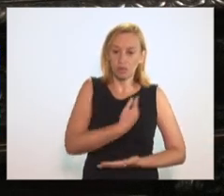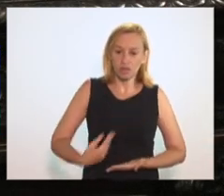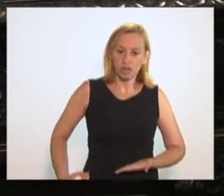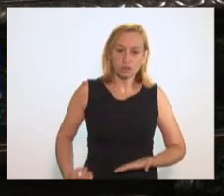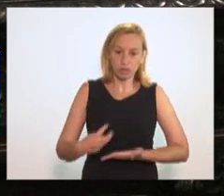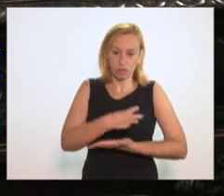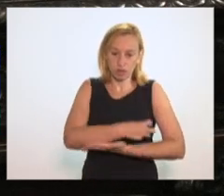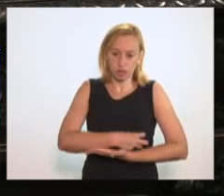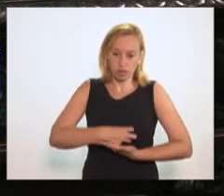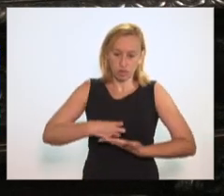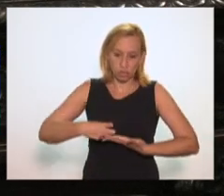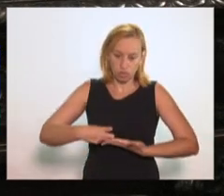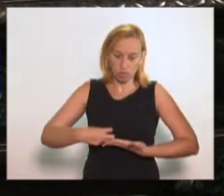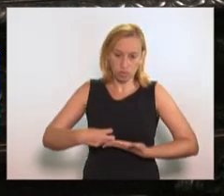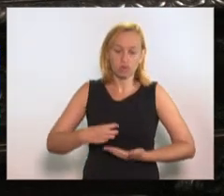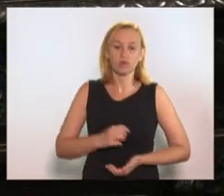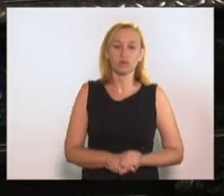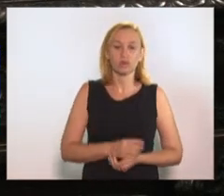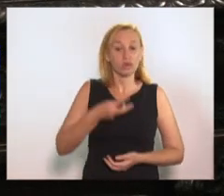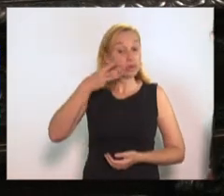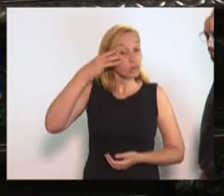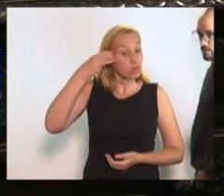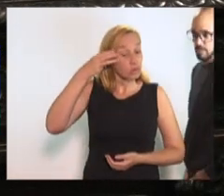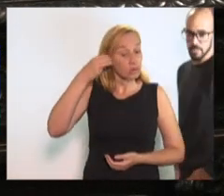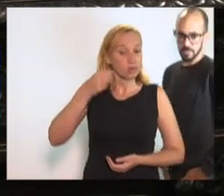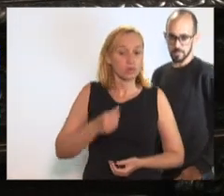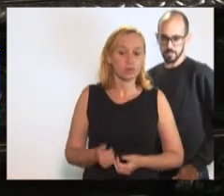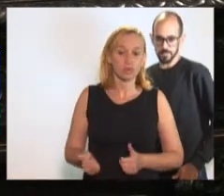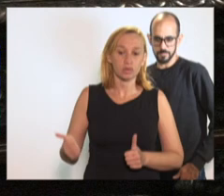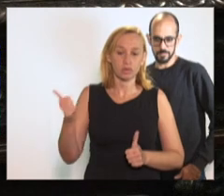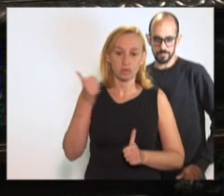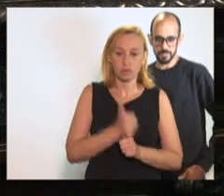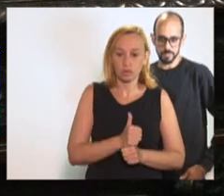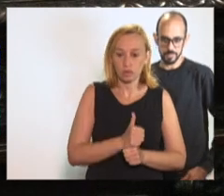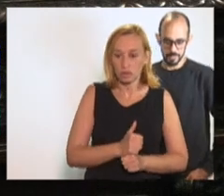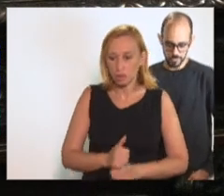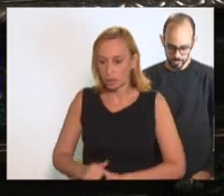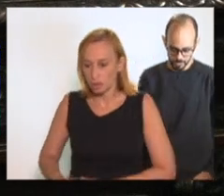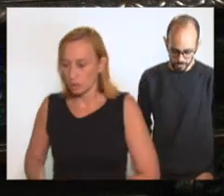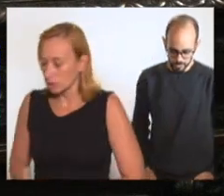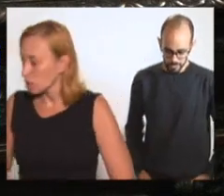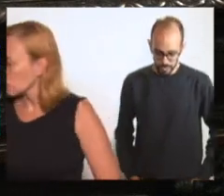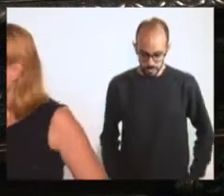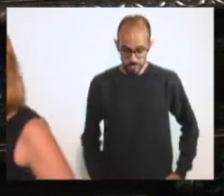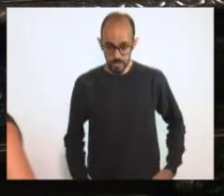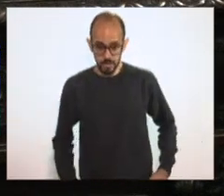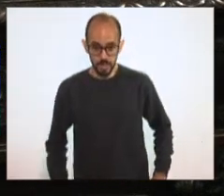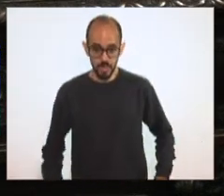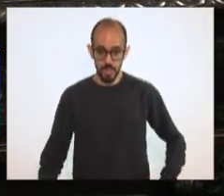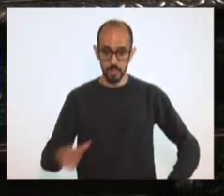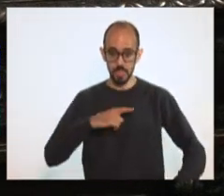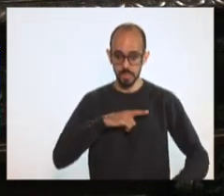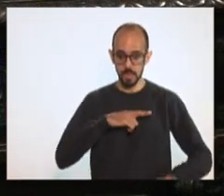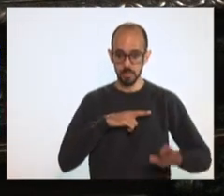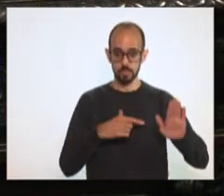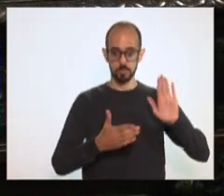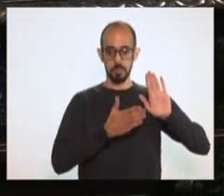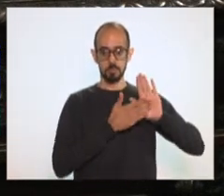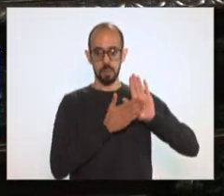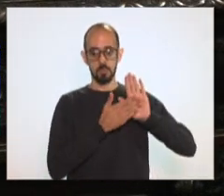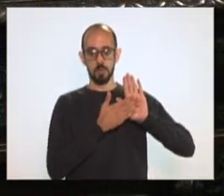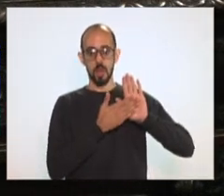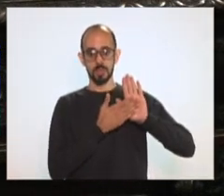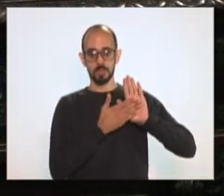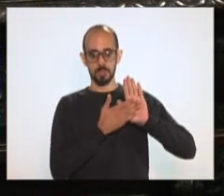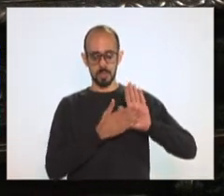eleito. Então, por conta das irregularidades na área da saúde. Temos uma proposta aqui que